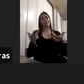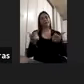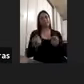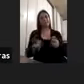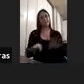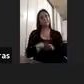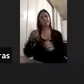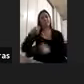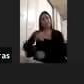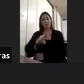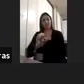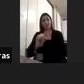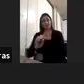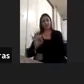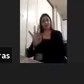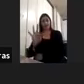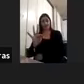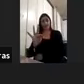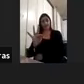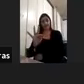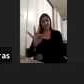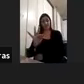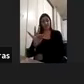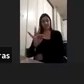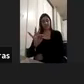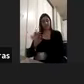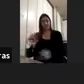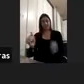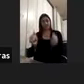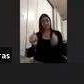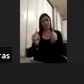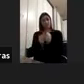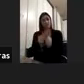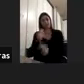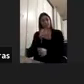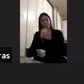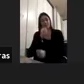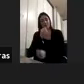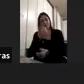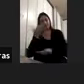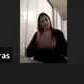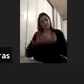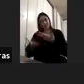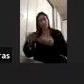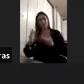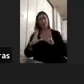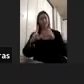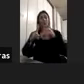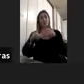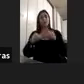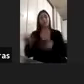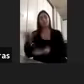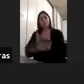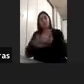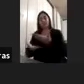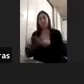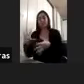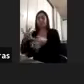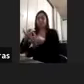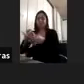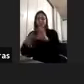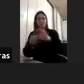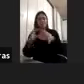MST, Requião, jornalista eu mesmo, compreende? Mostra que há um circuito